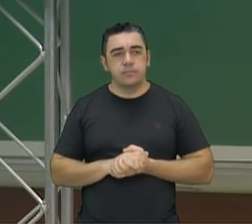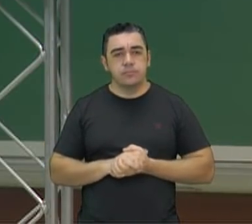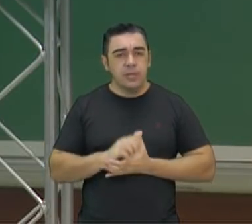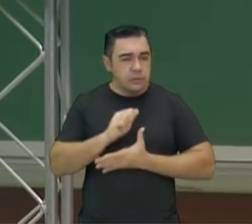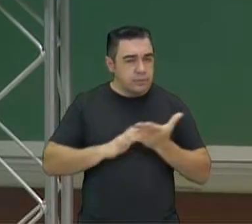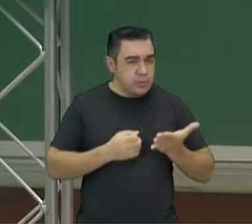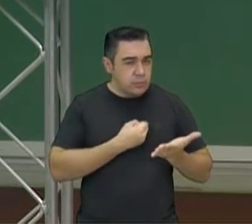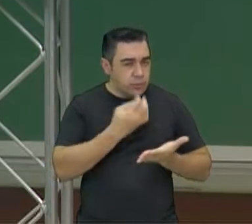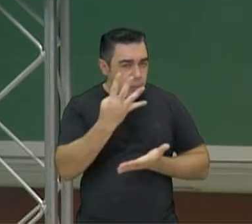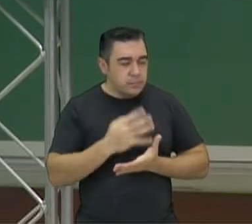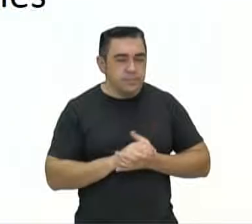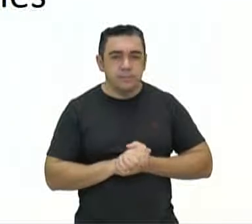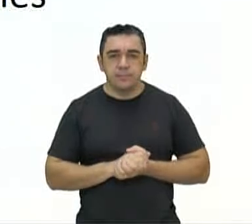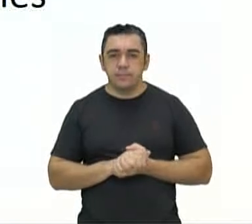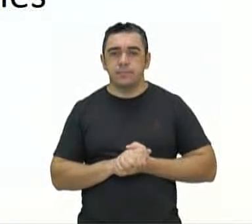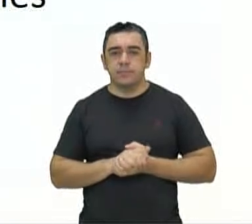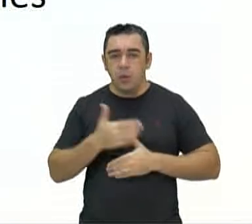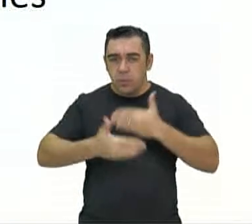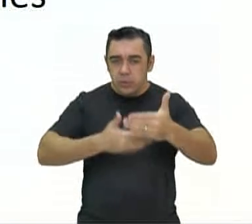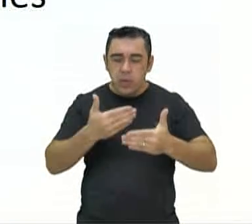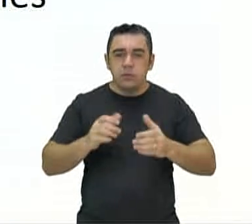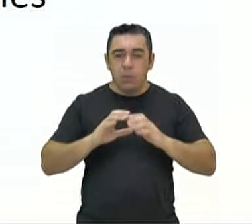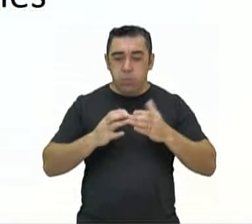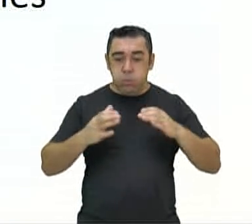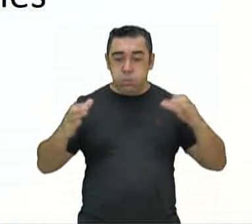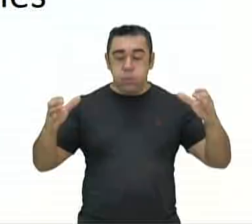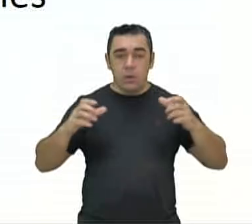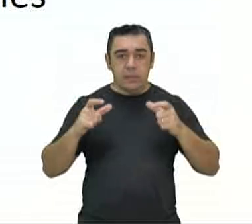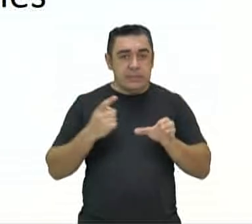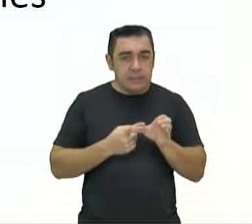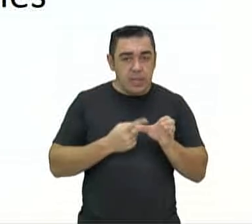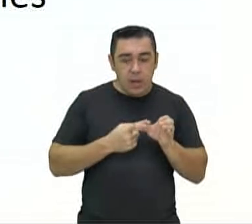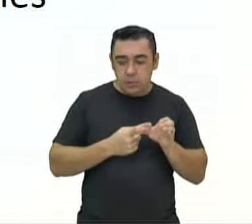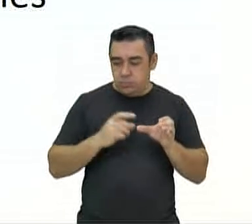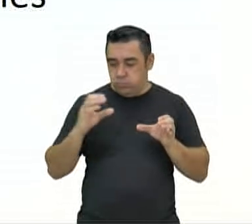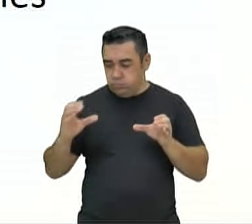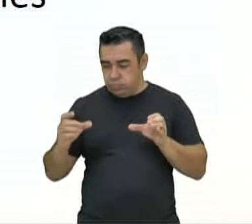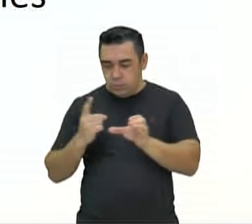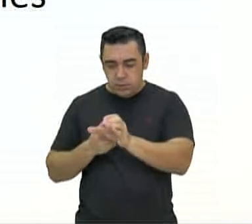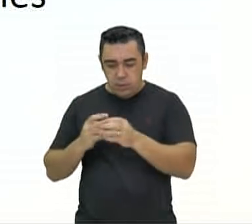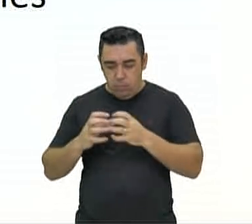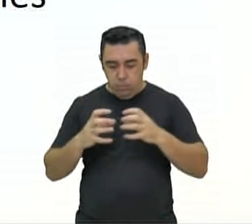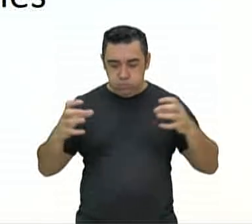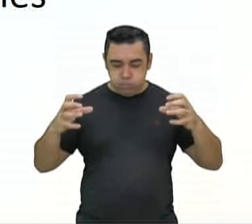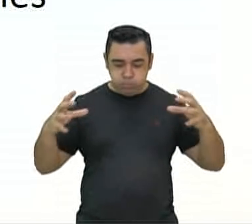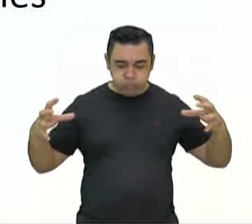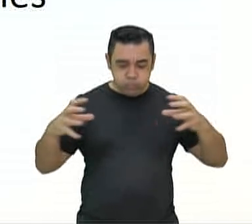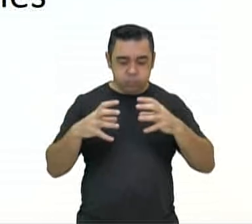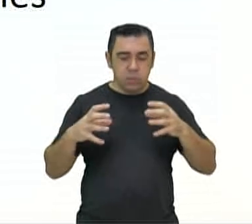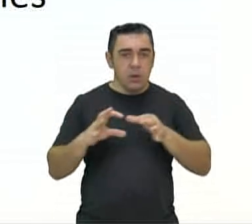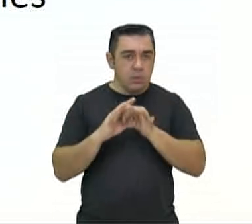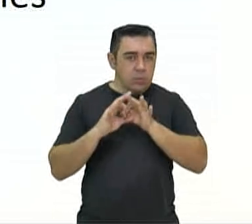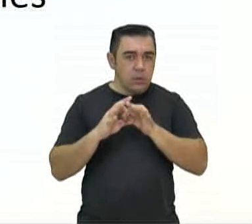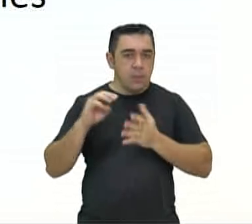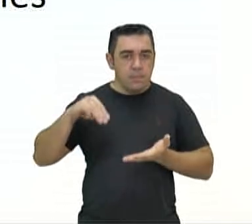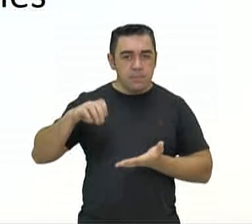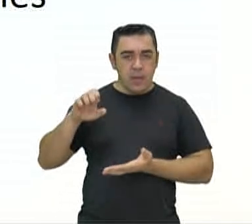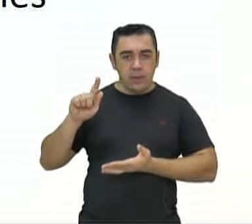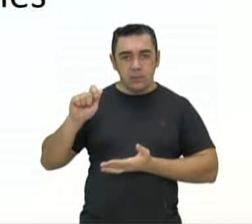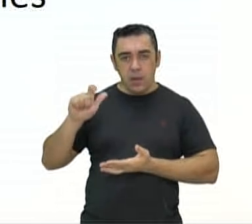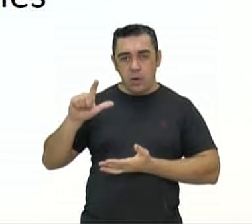Mais uma atividade. O processo de conurbação, de junção lá, né, duas metrópoles que formam uma